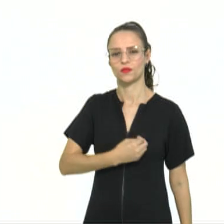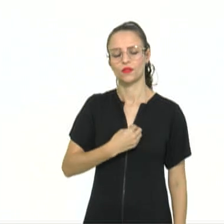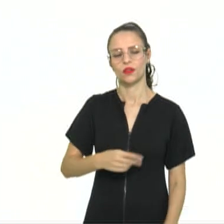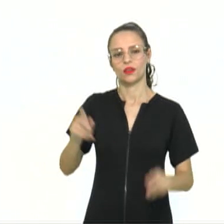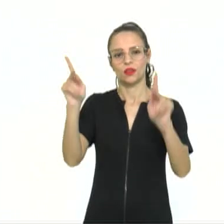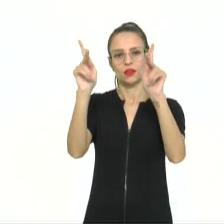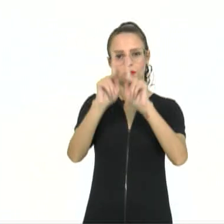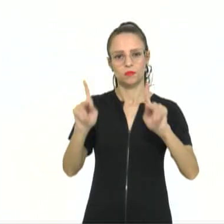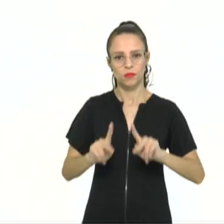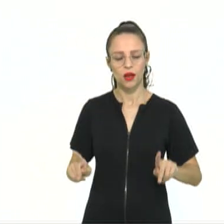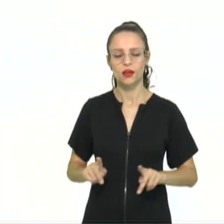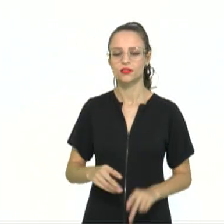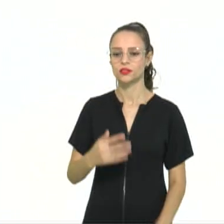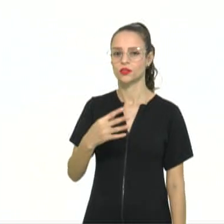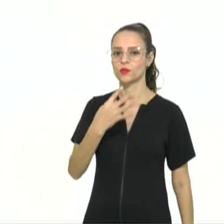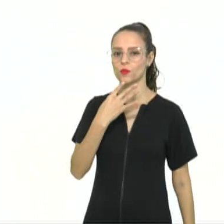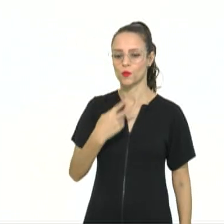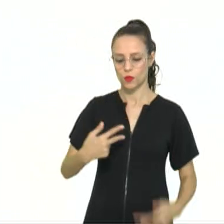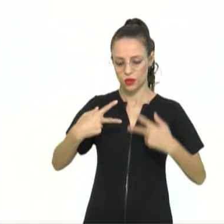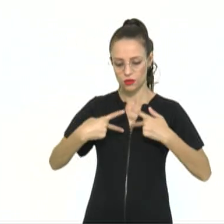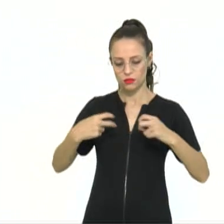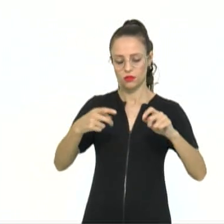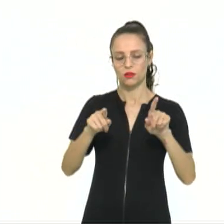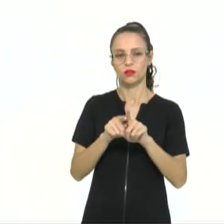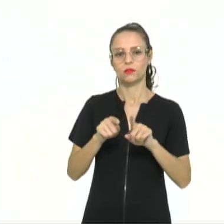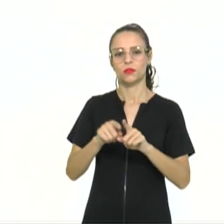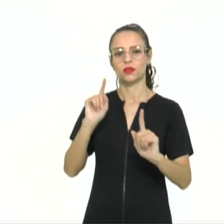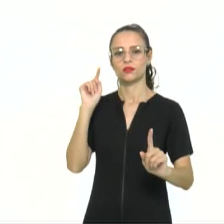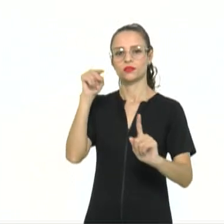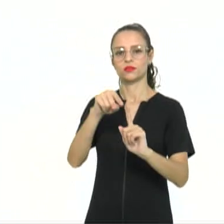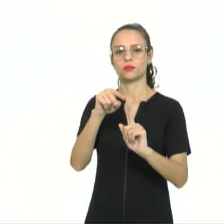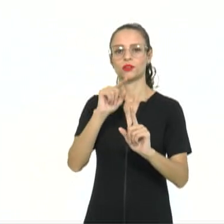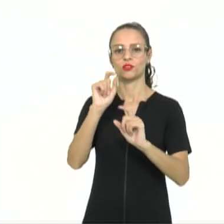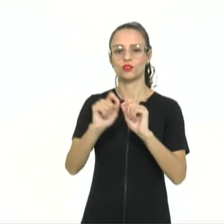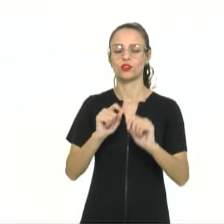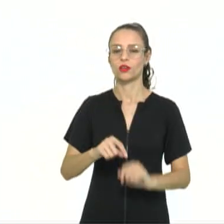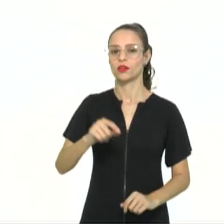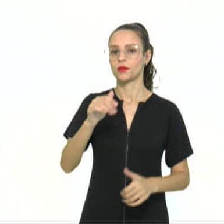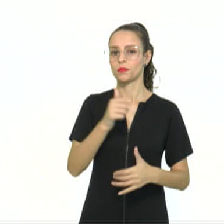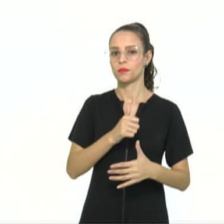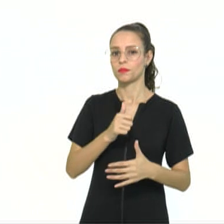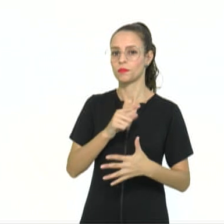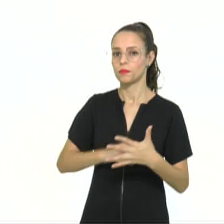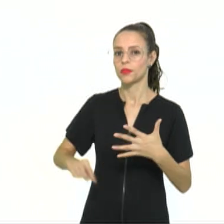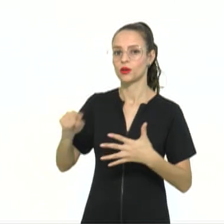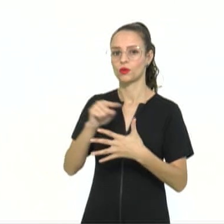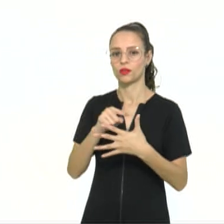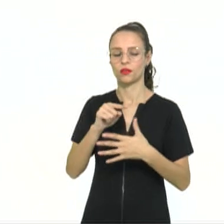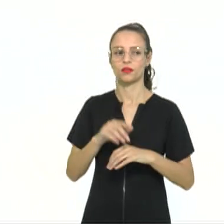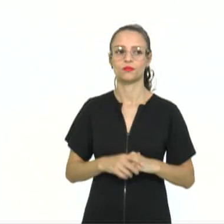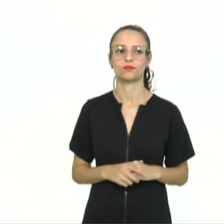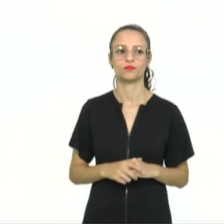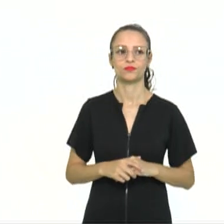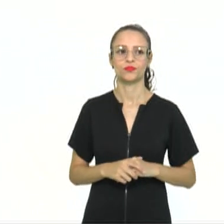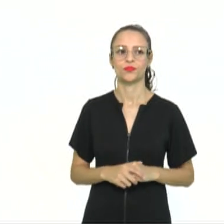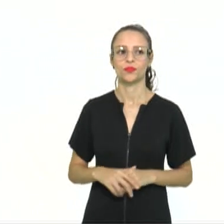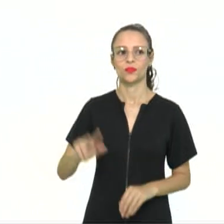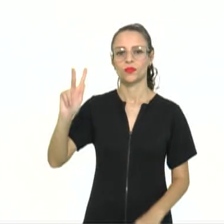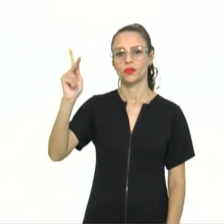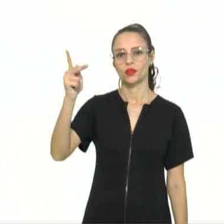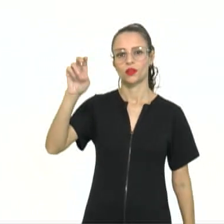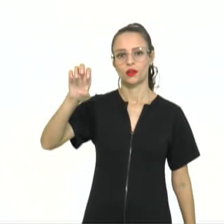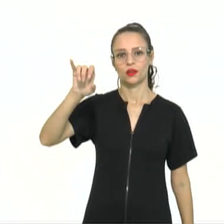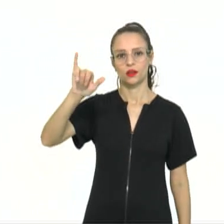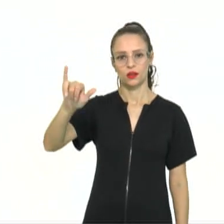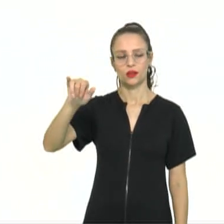paz, conhecer a si próprio, estabelecendo objetivos e prioridades. Esse é o Shi. E a parte do